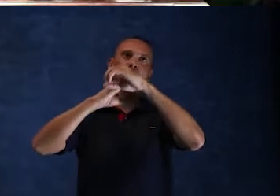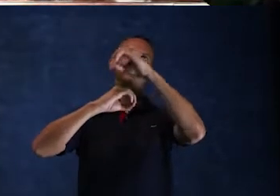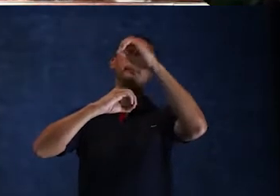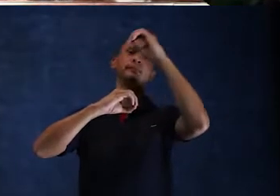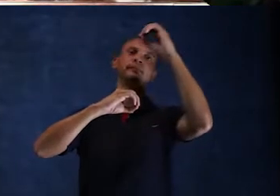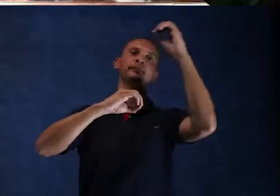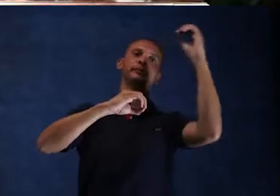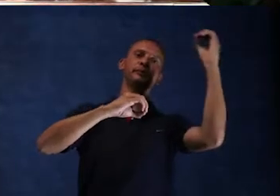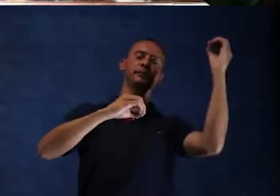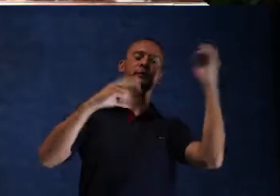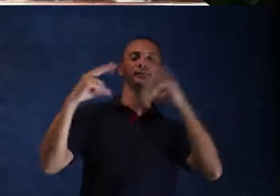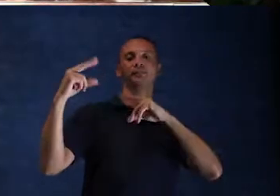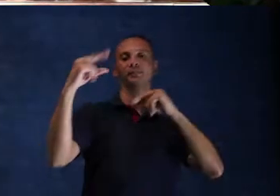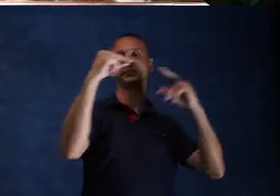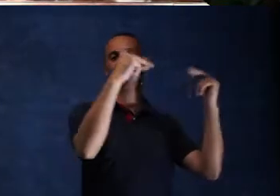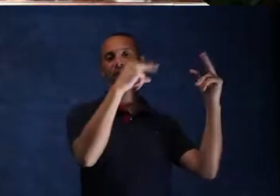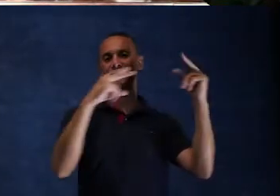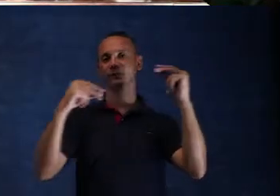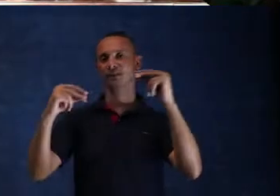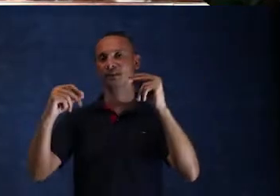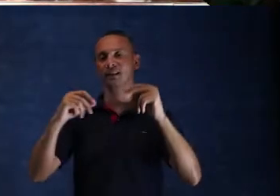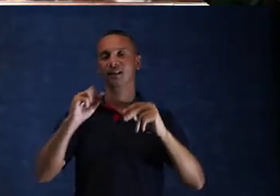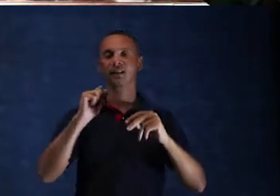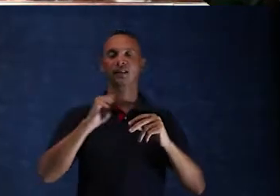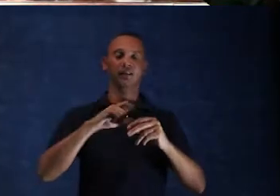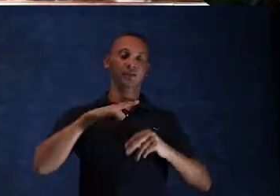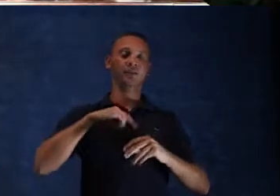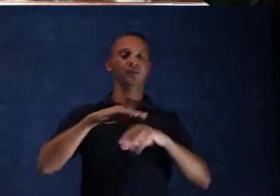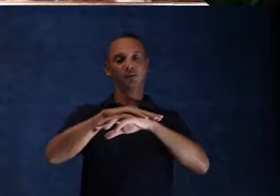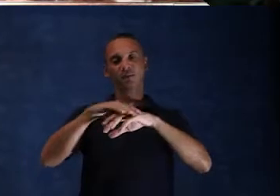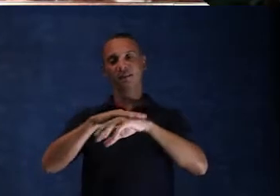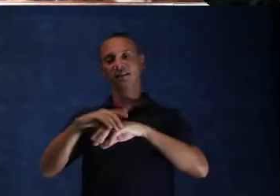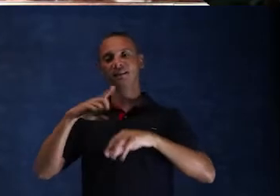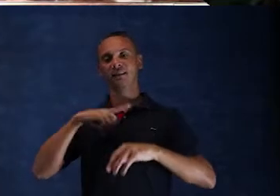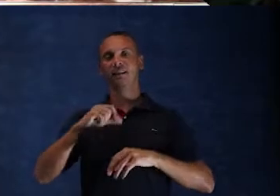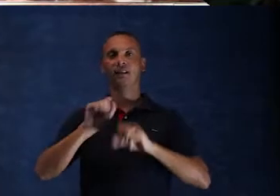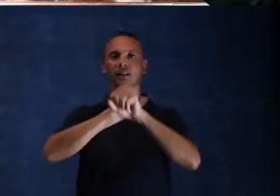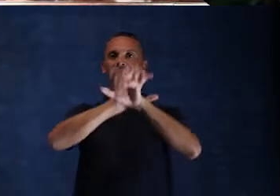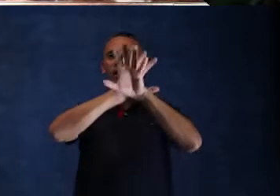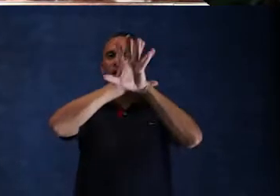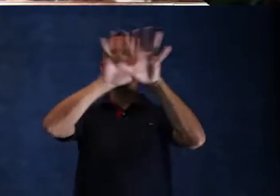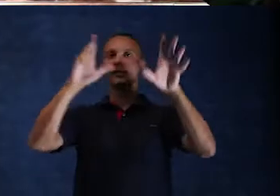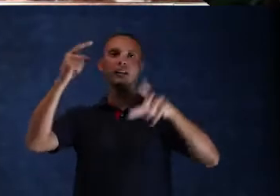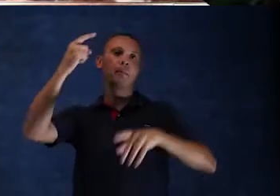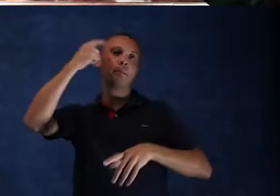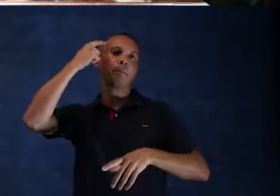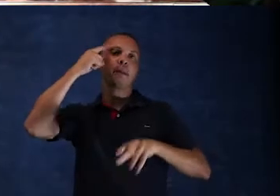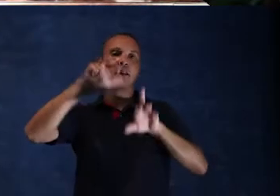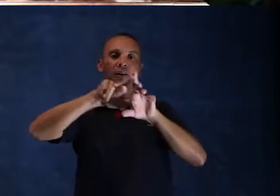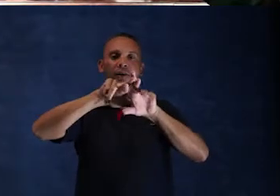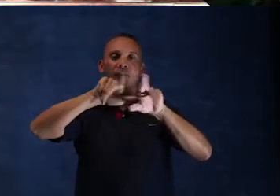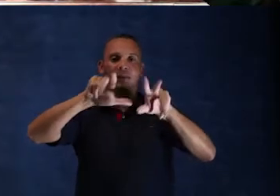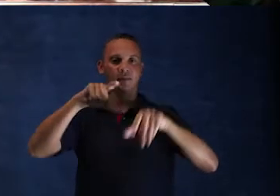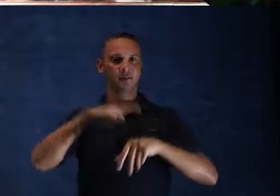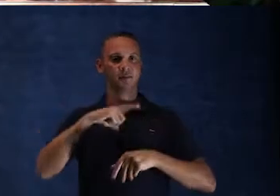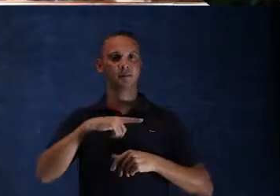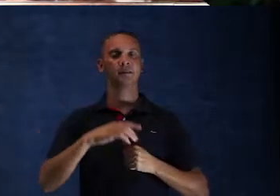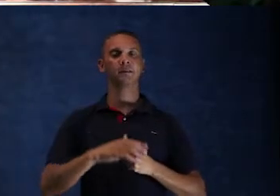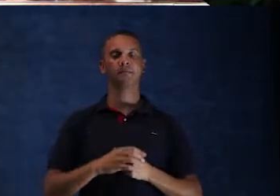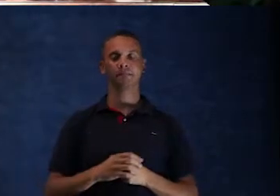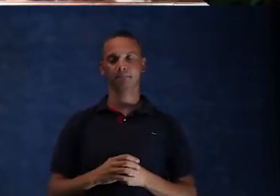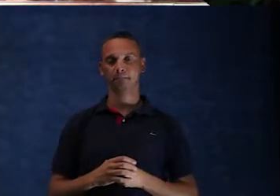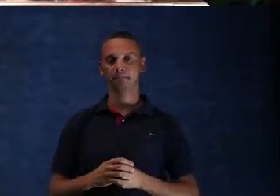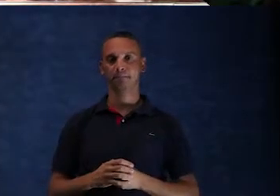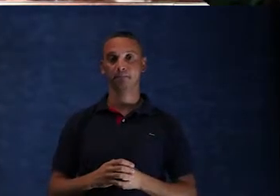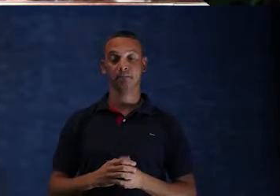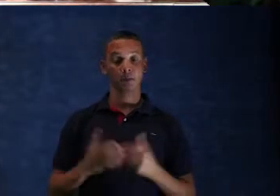O quanto ela sabe, a clareza, tudo que você me instiga, assim, eu sempre sou muito grata pela interlocução.